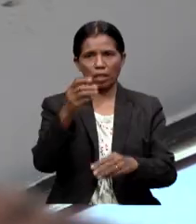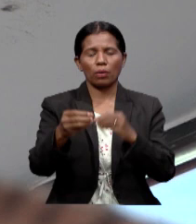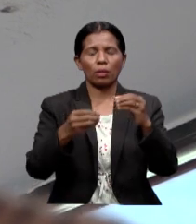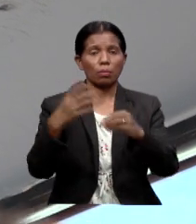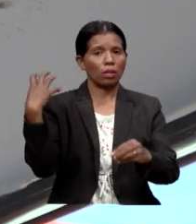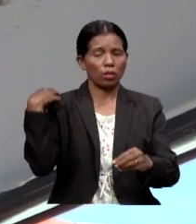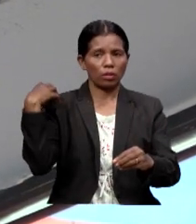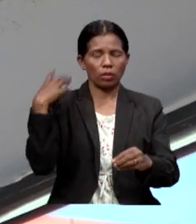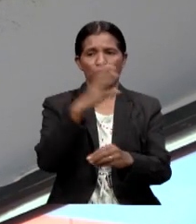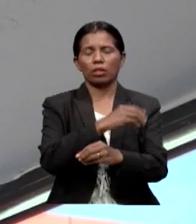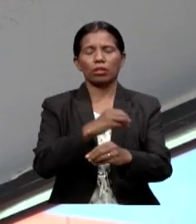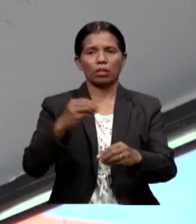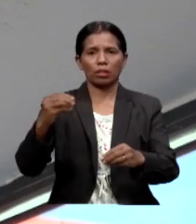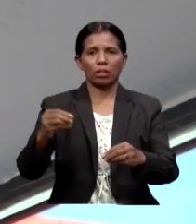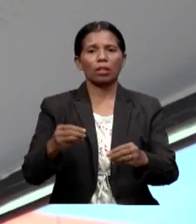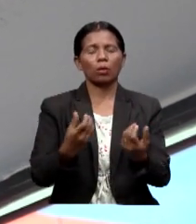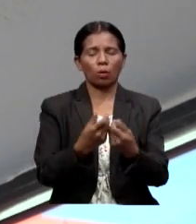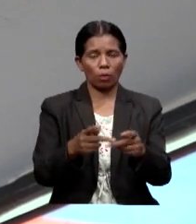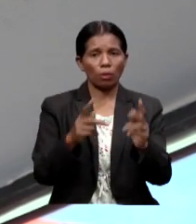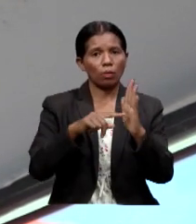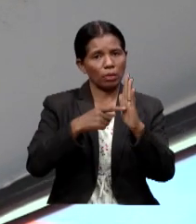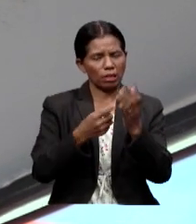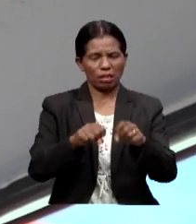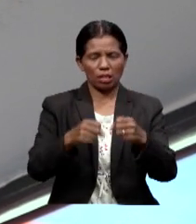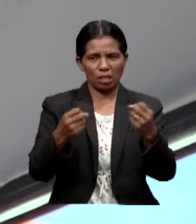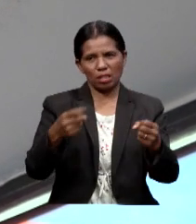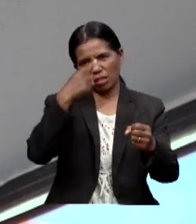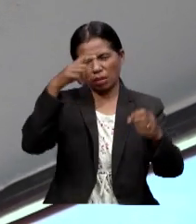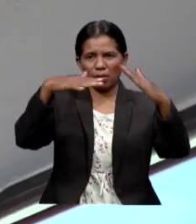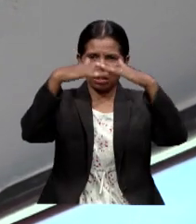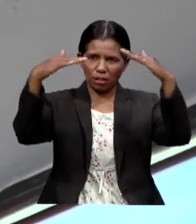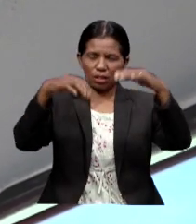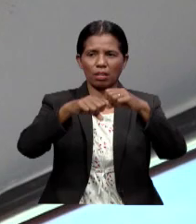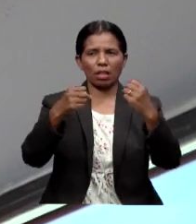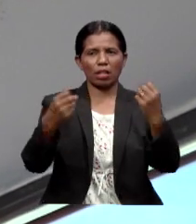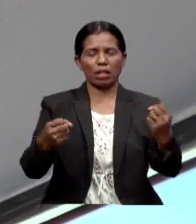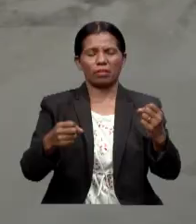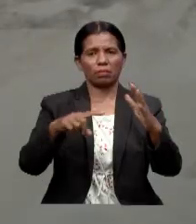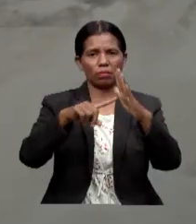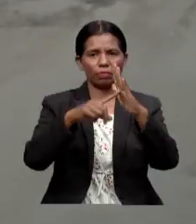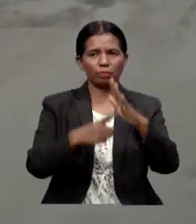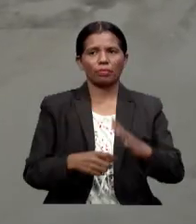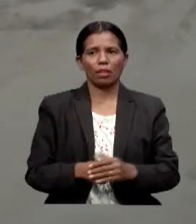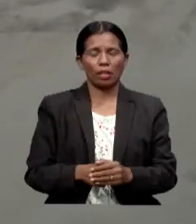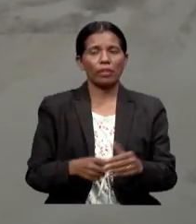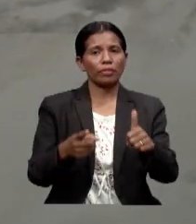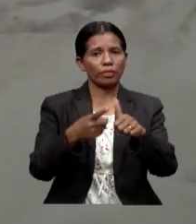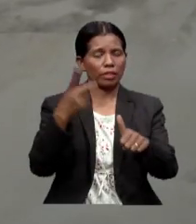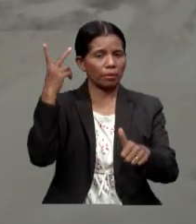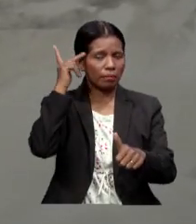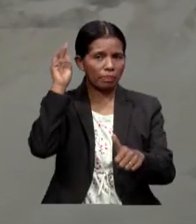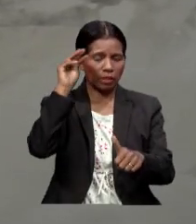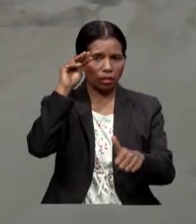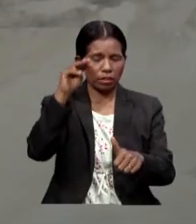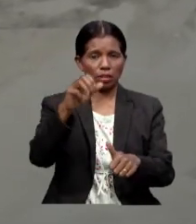edifício imigração Batugade, deve começar a dar daucona, tava plafon balung monuona, no balung começa a coar. Nune, vice-ministro de Finanças Antônio Freitas, o